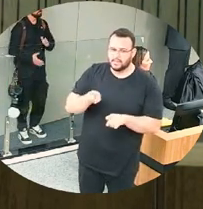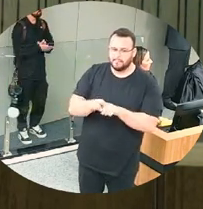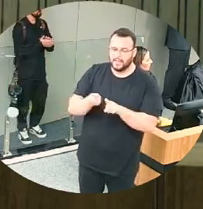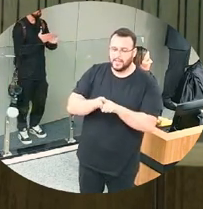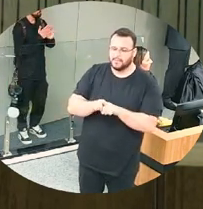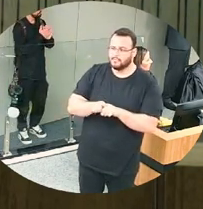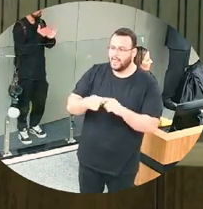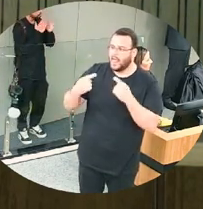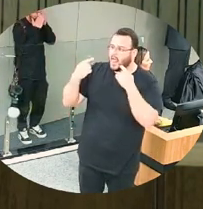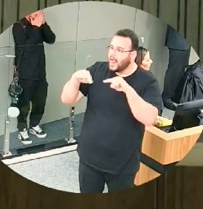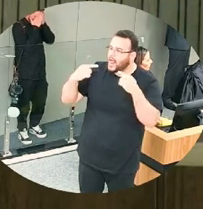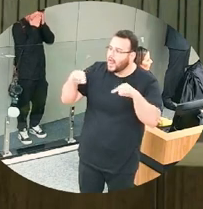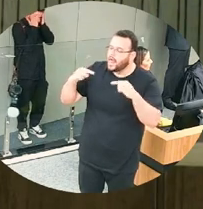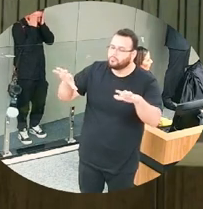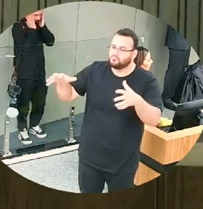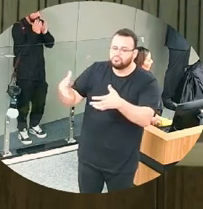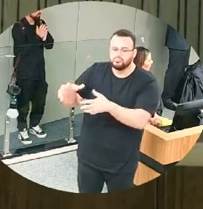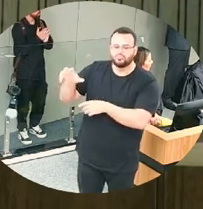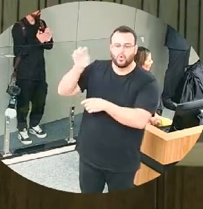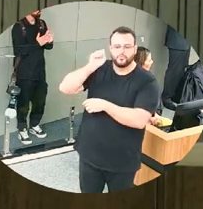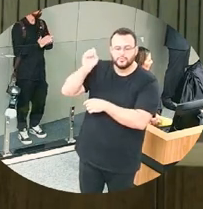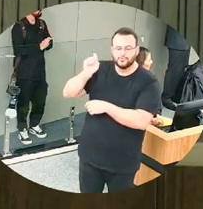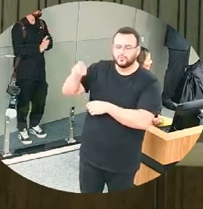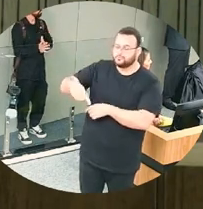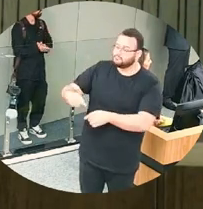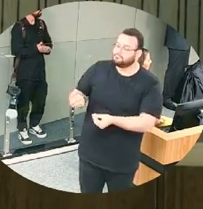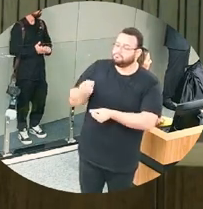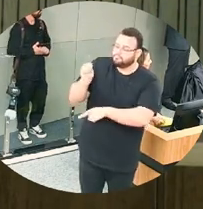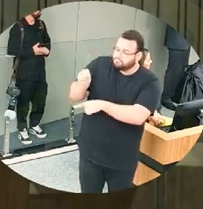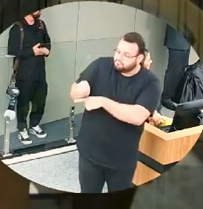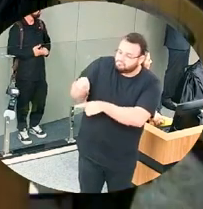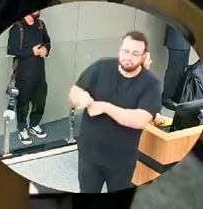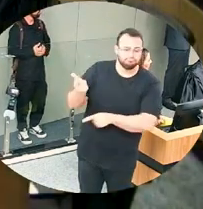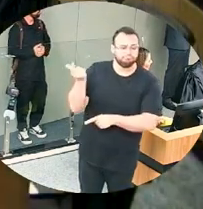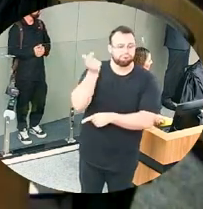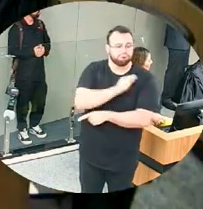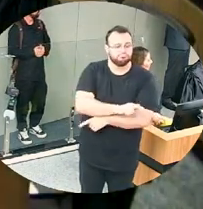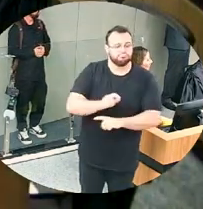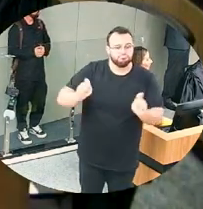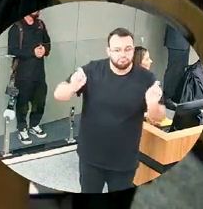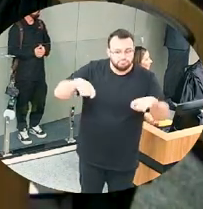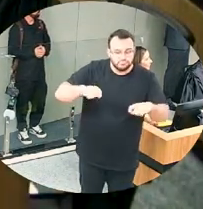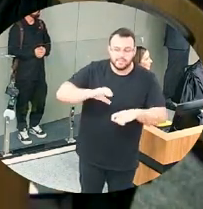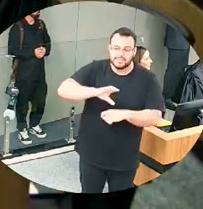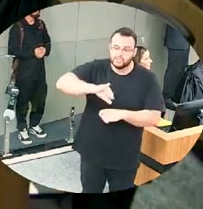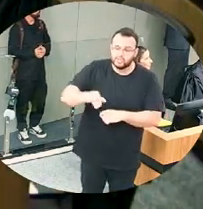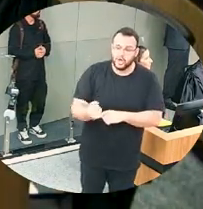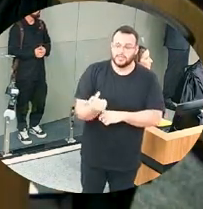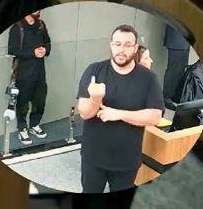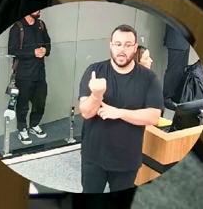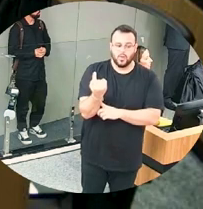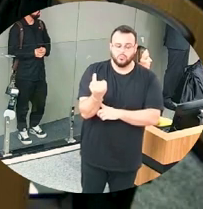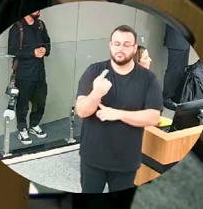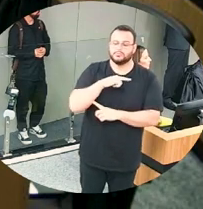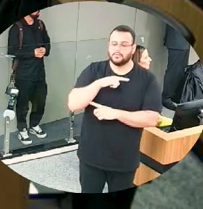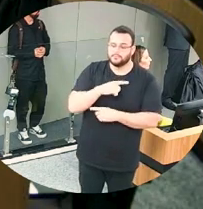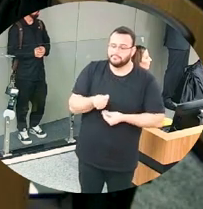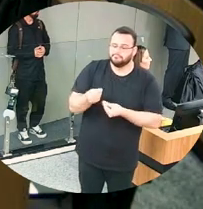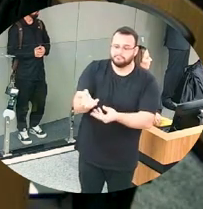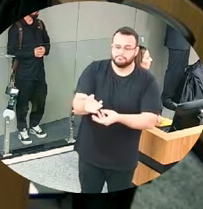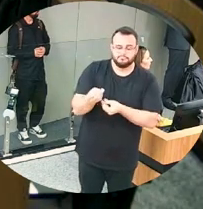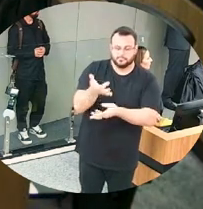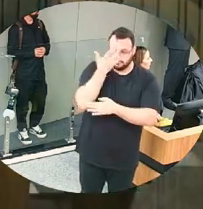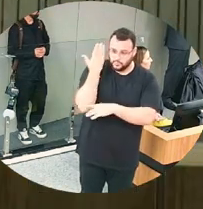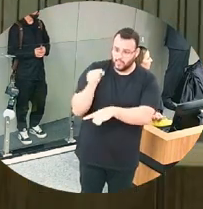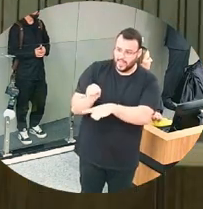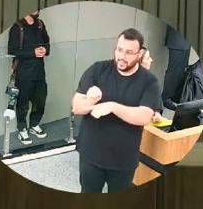né D Késia atendemos no que foi possível né concedemos cj1 concedemos pessoal